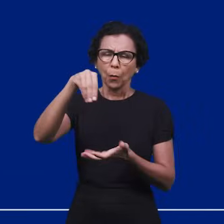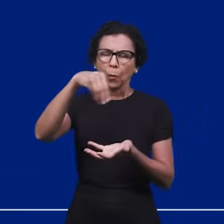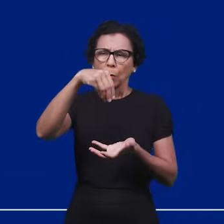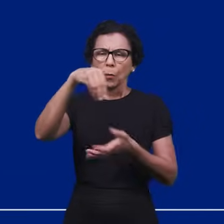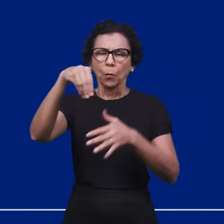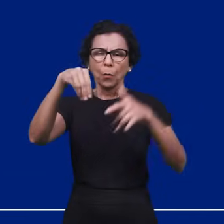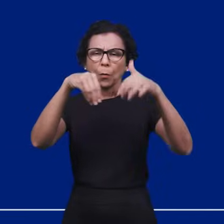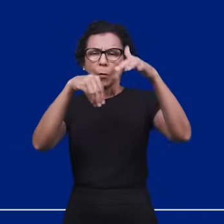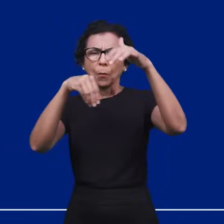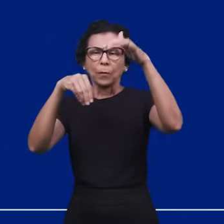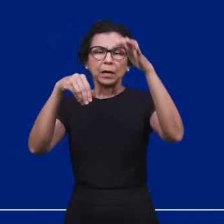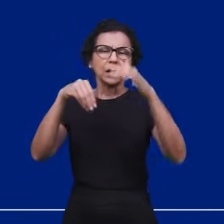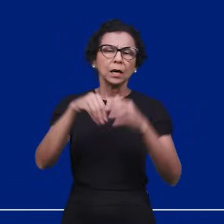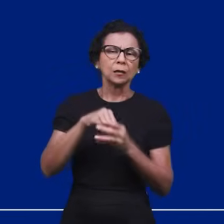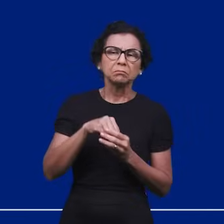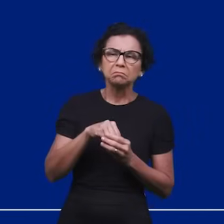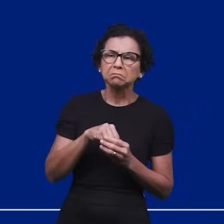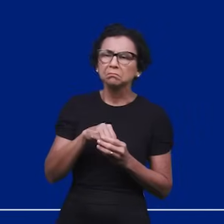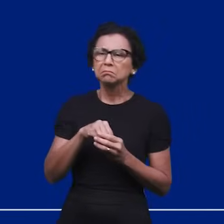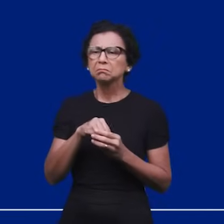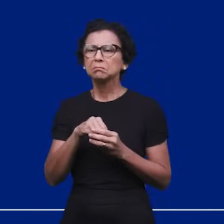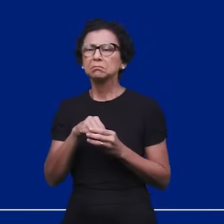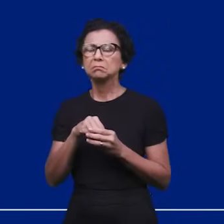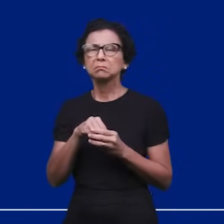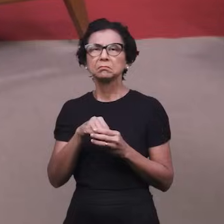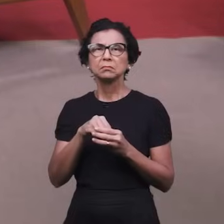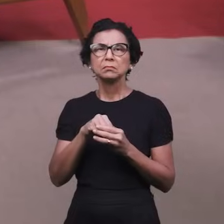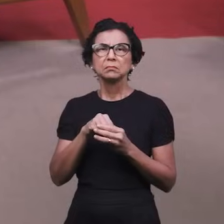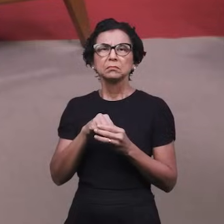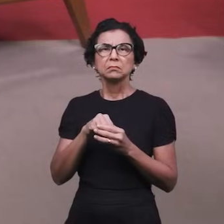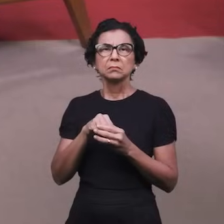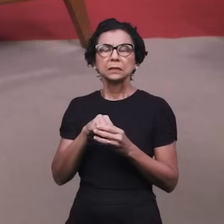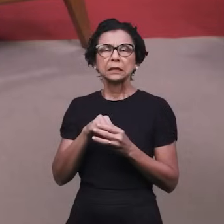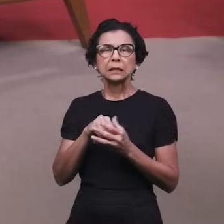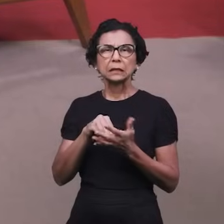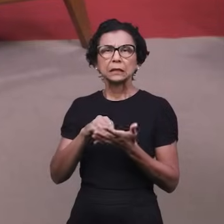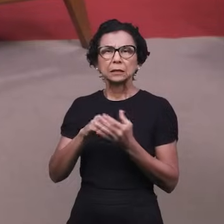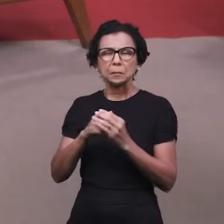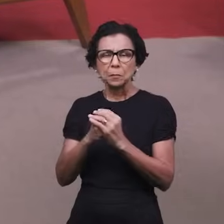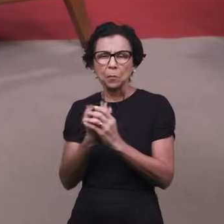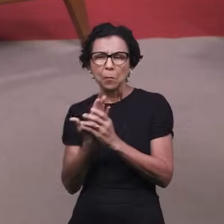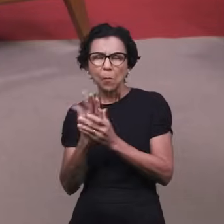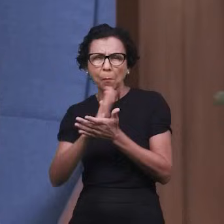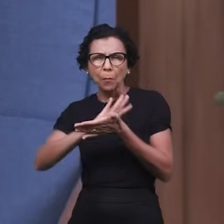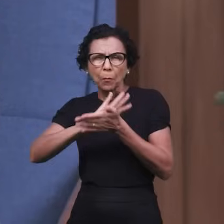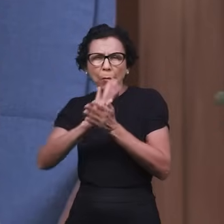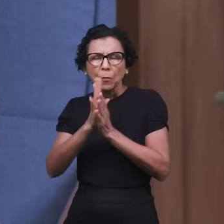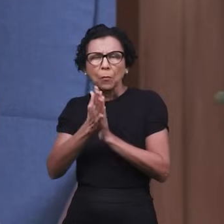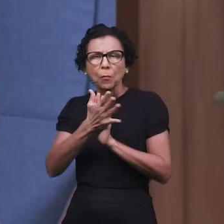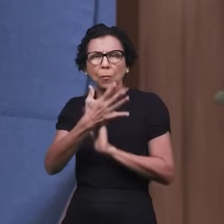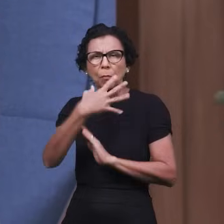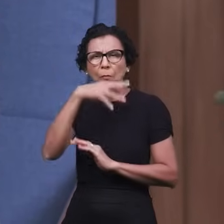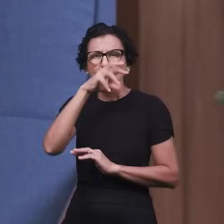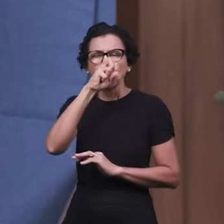toda sorte de pós aromáticos? Muito bem, essa é uma pergunta